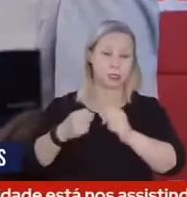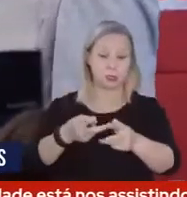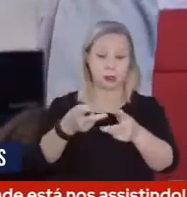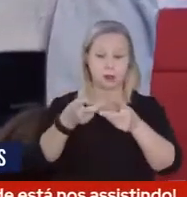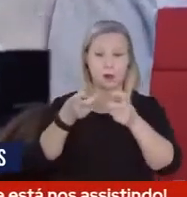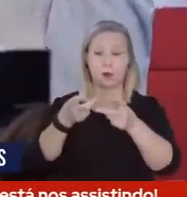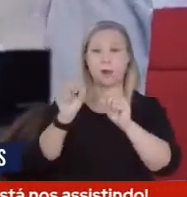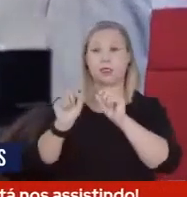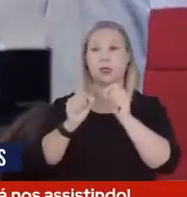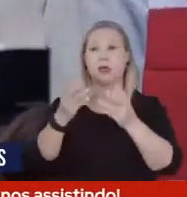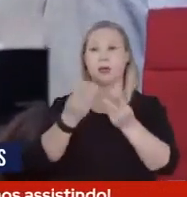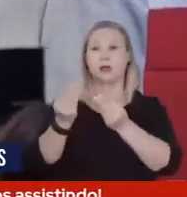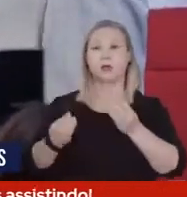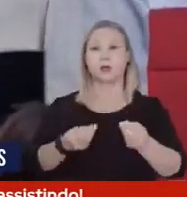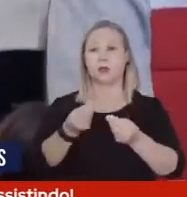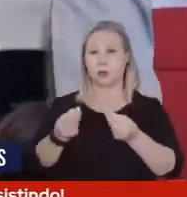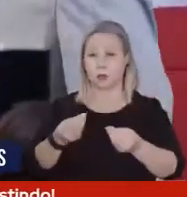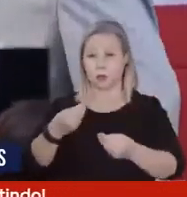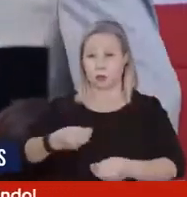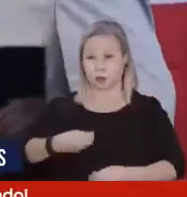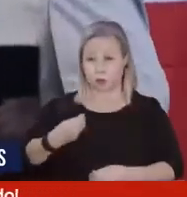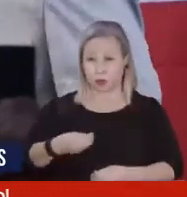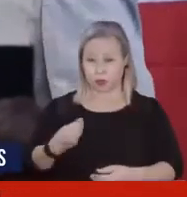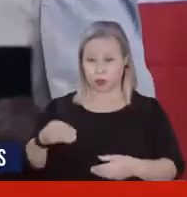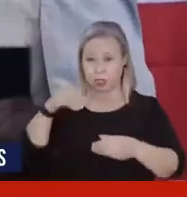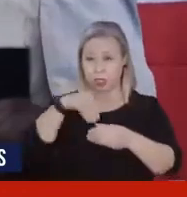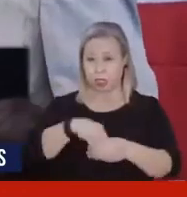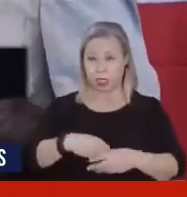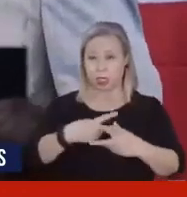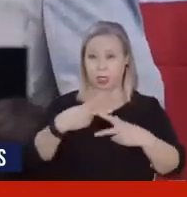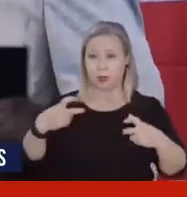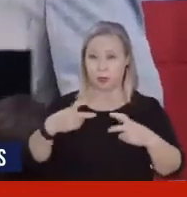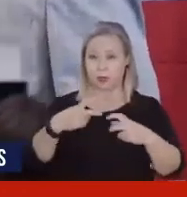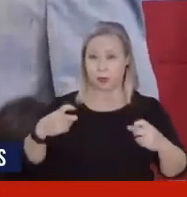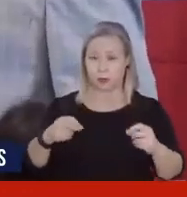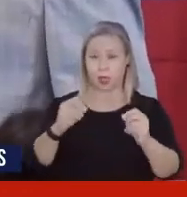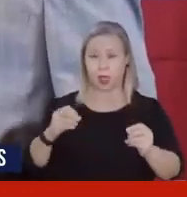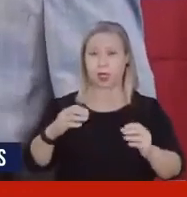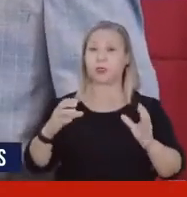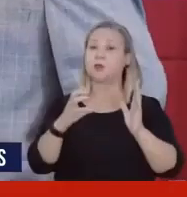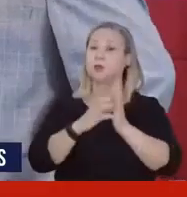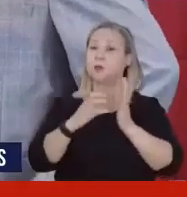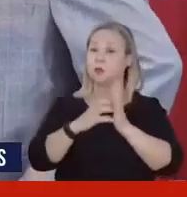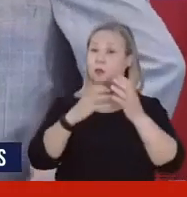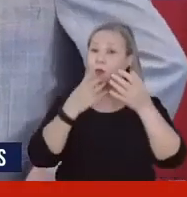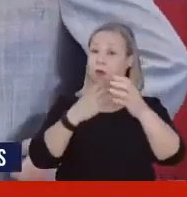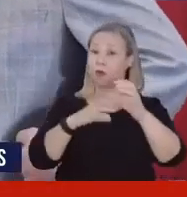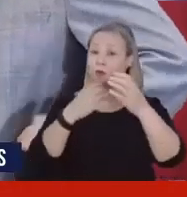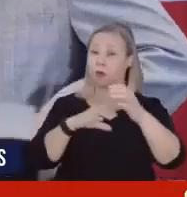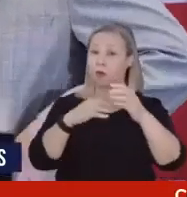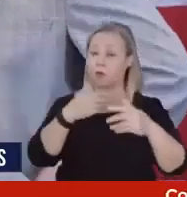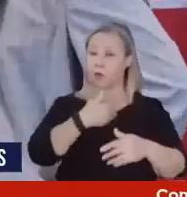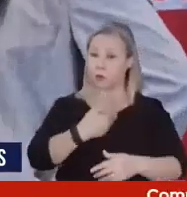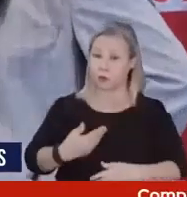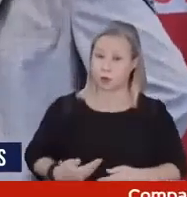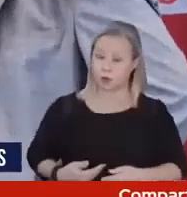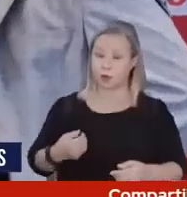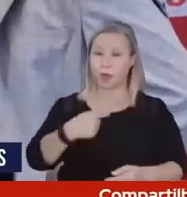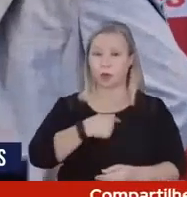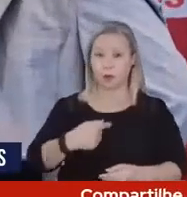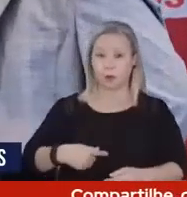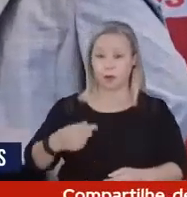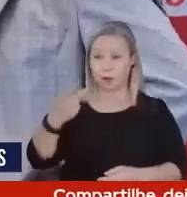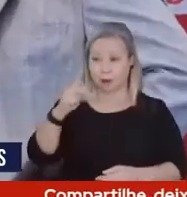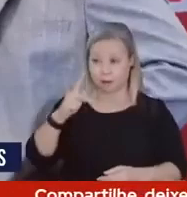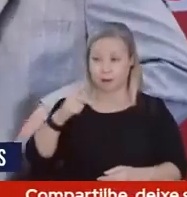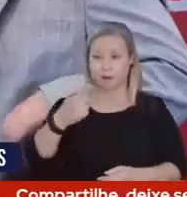estão ingressaram na Petrobras, por sinal, a partir dos concursos públicos que foram feitos no governo do nosso presidente. E todas essas